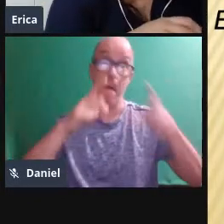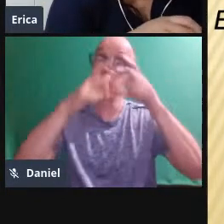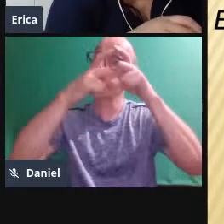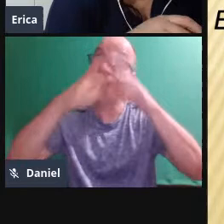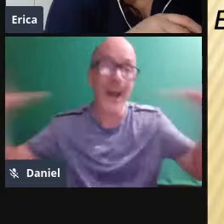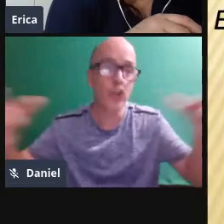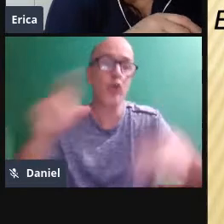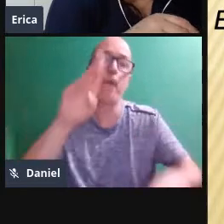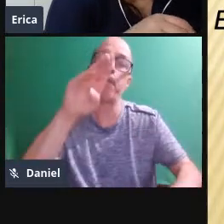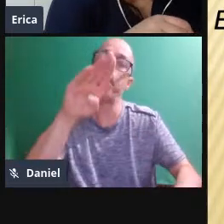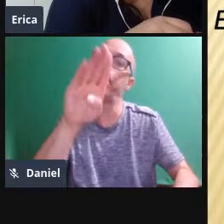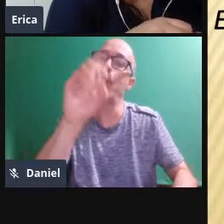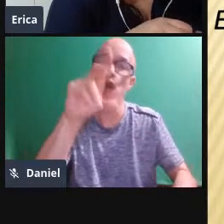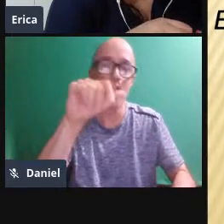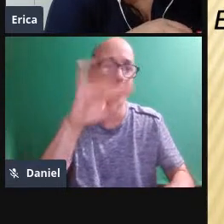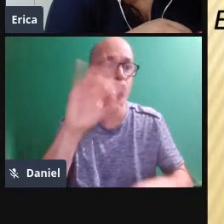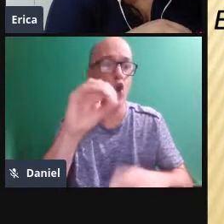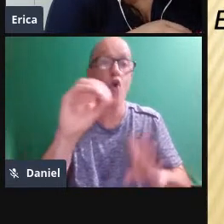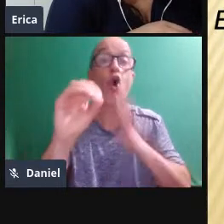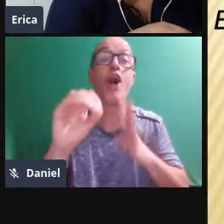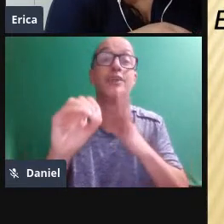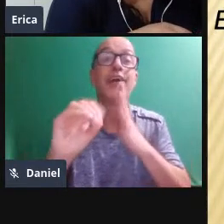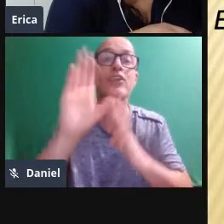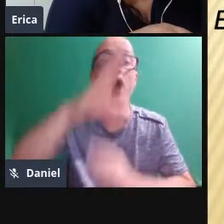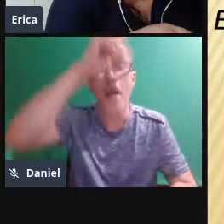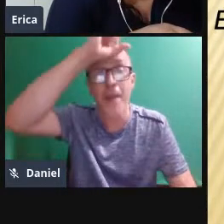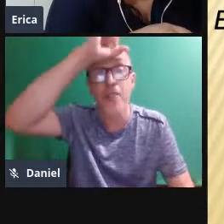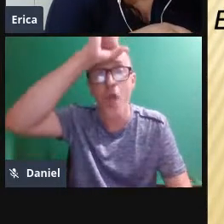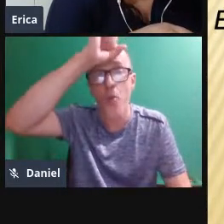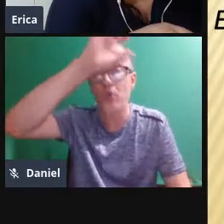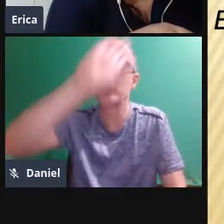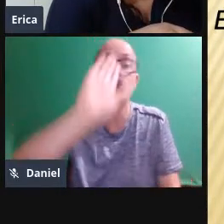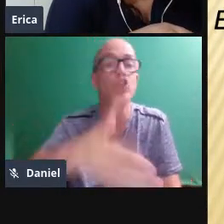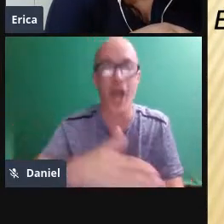bonito. A maioria dos surdos